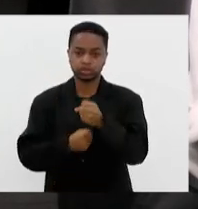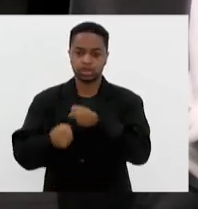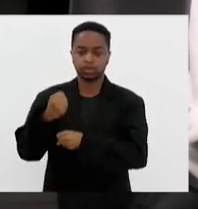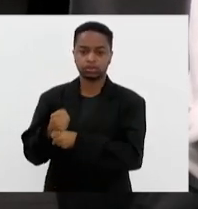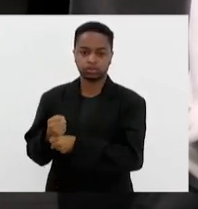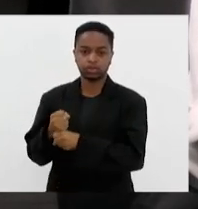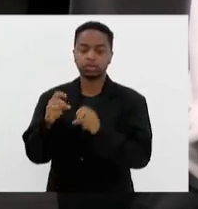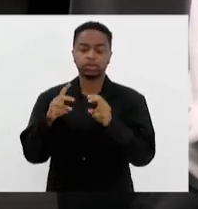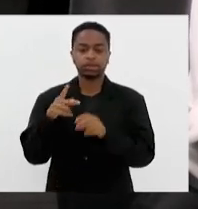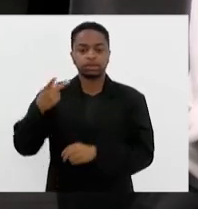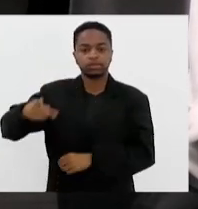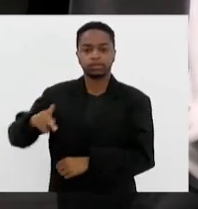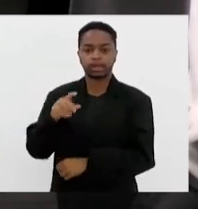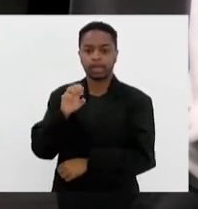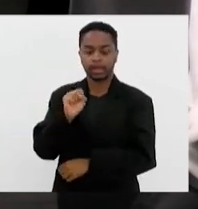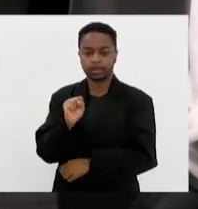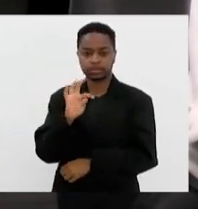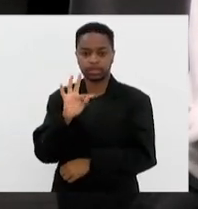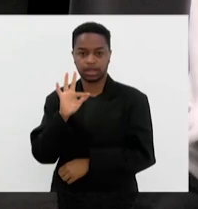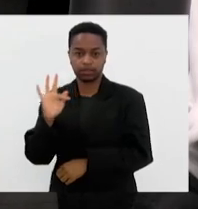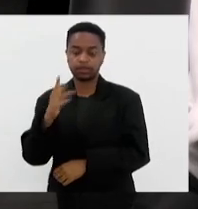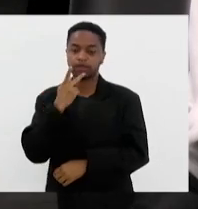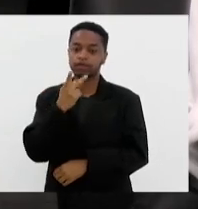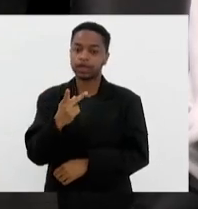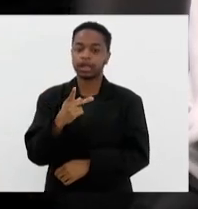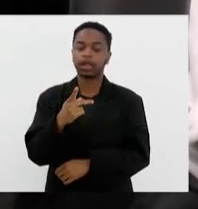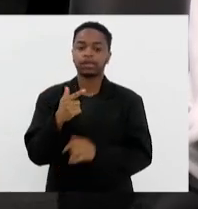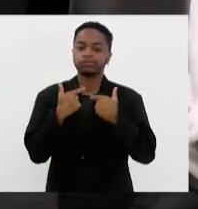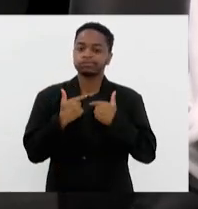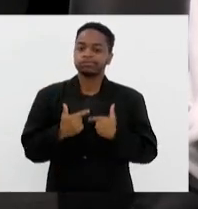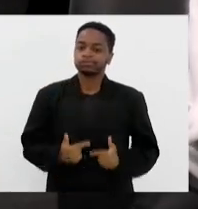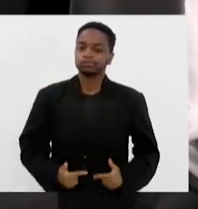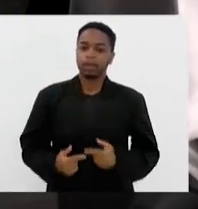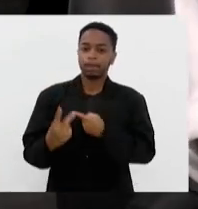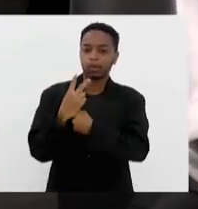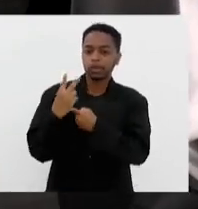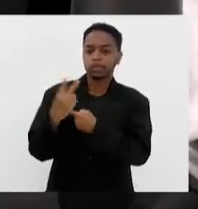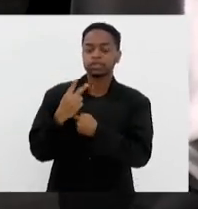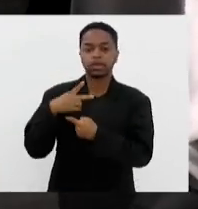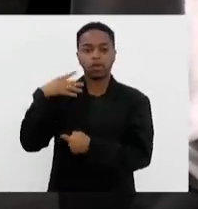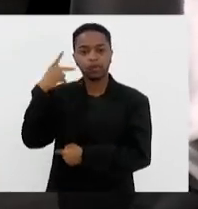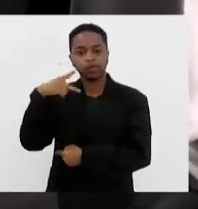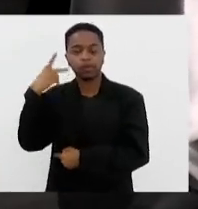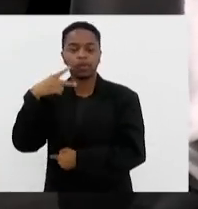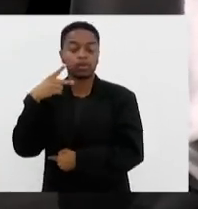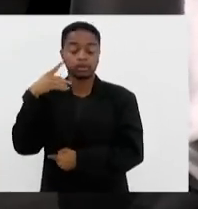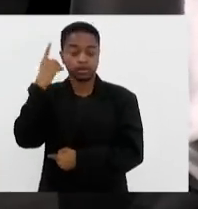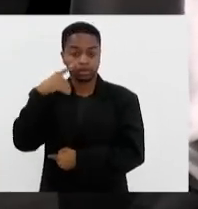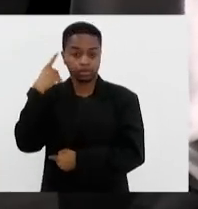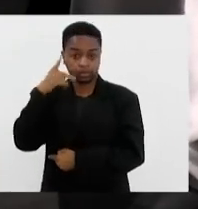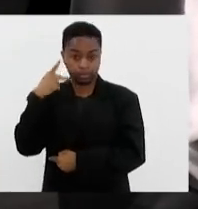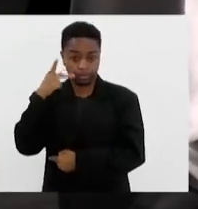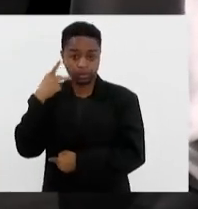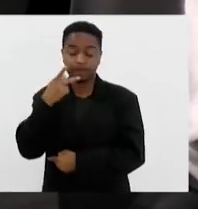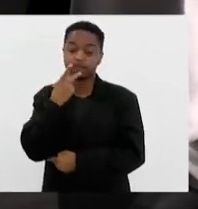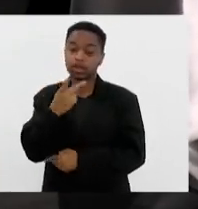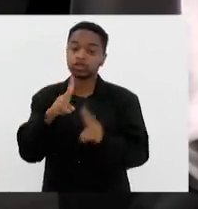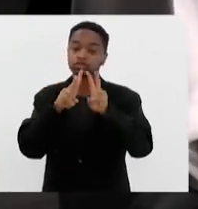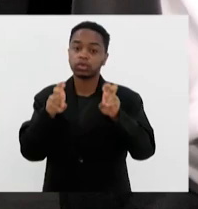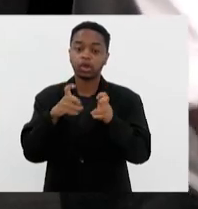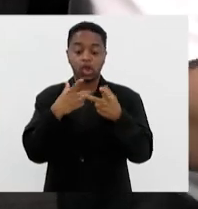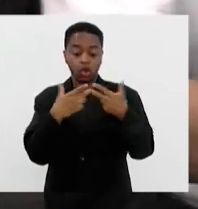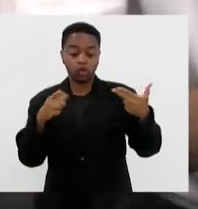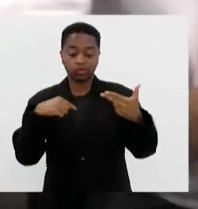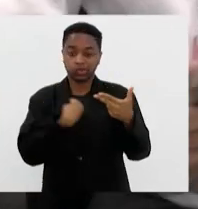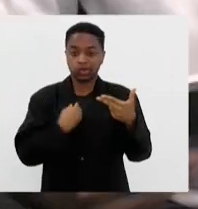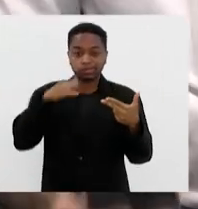que estabelece que a imunidade se refere aos atos, palavras e posturas no exercício do mandato e relacionado ao mandato.